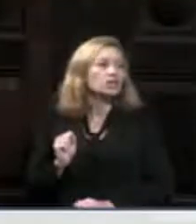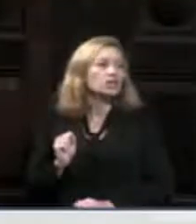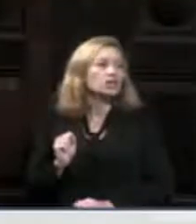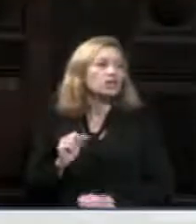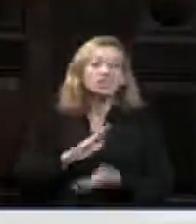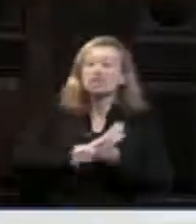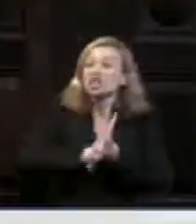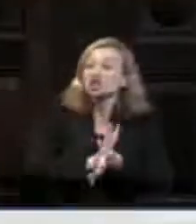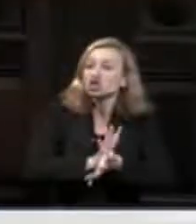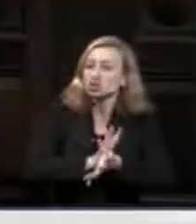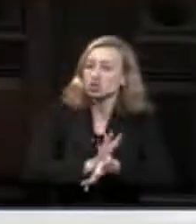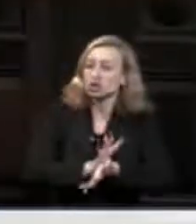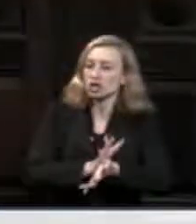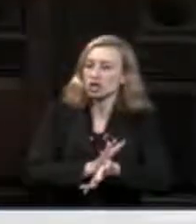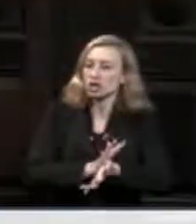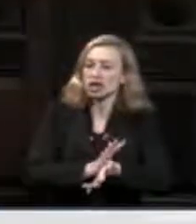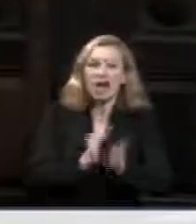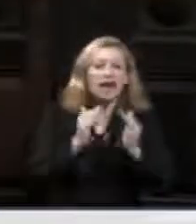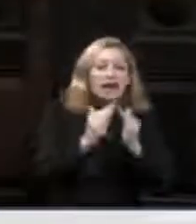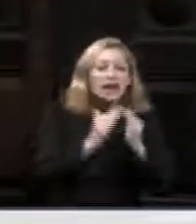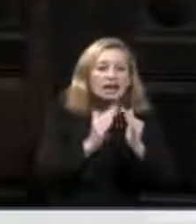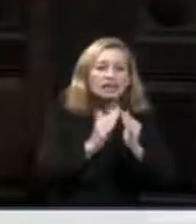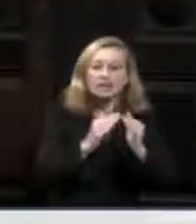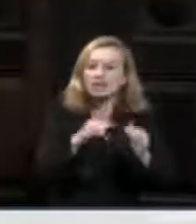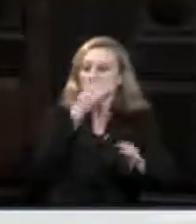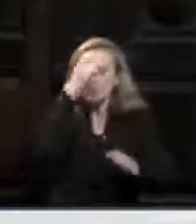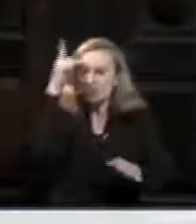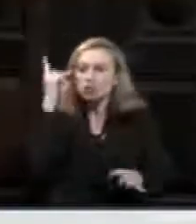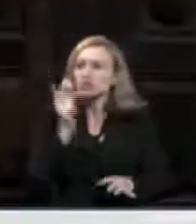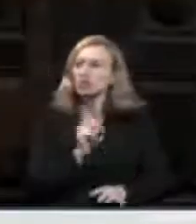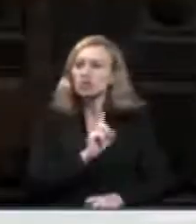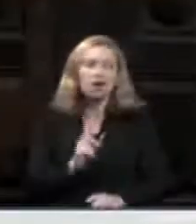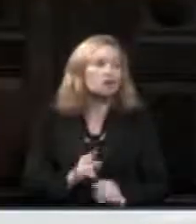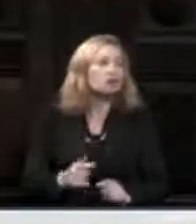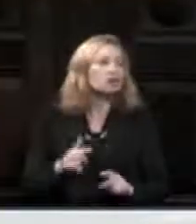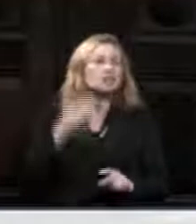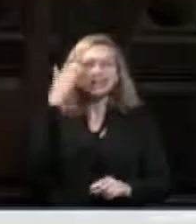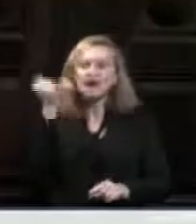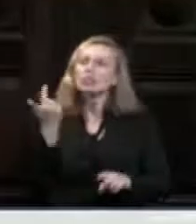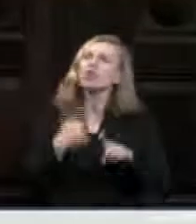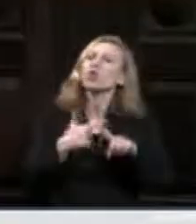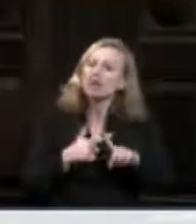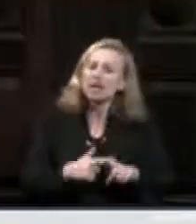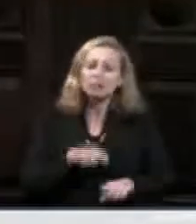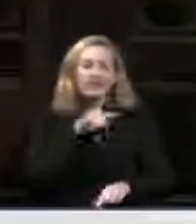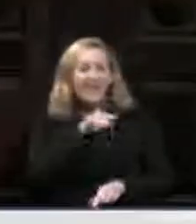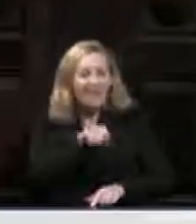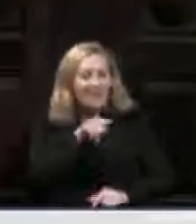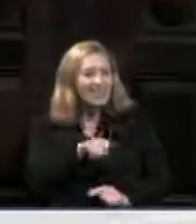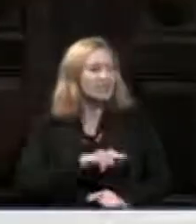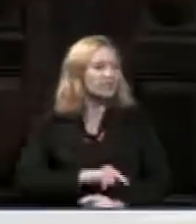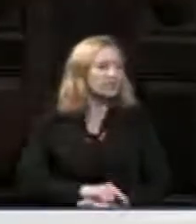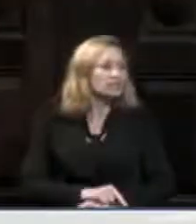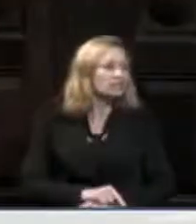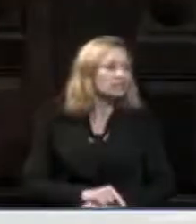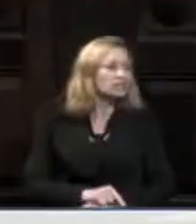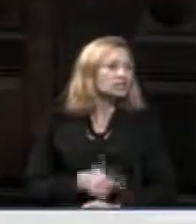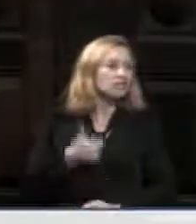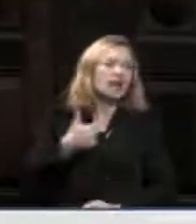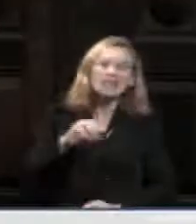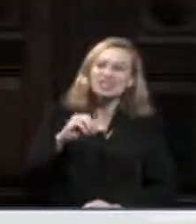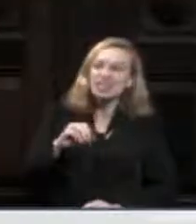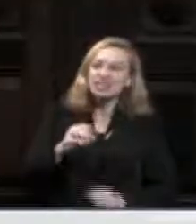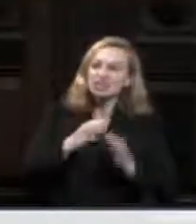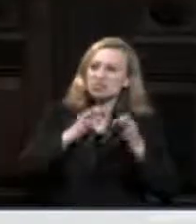em cima da casa do mais pobre. Sabe por quê, deputado Janelli? Porque ali mesmo A 10